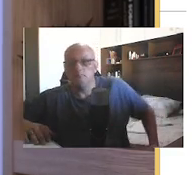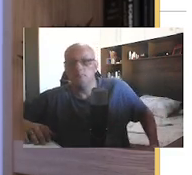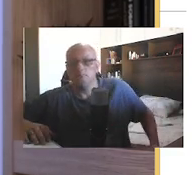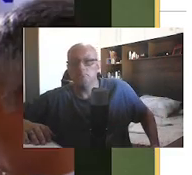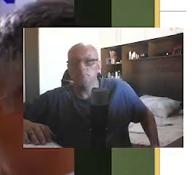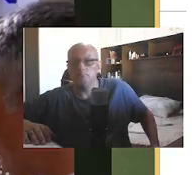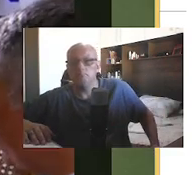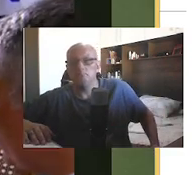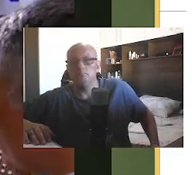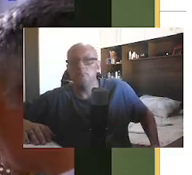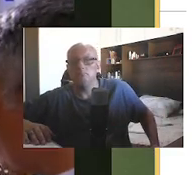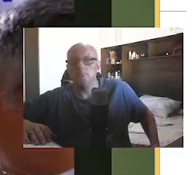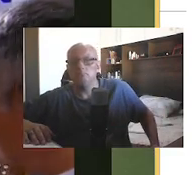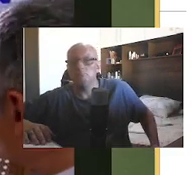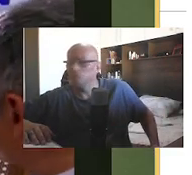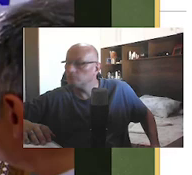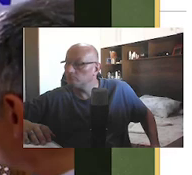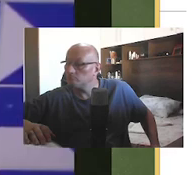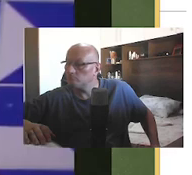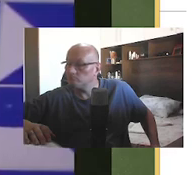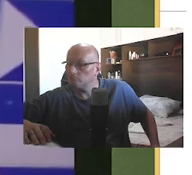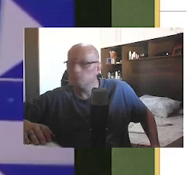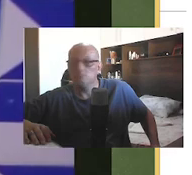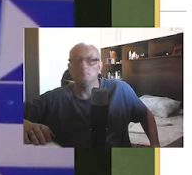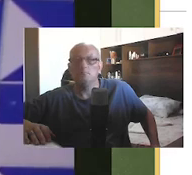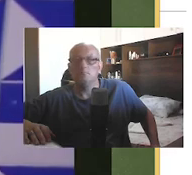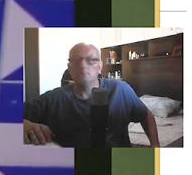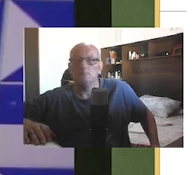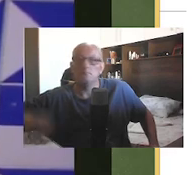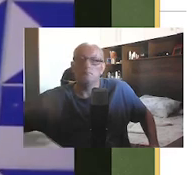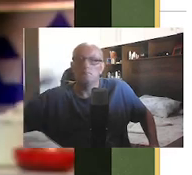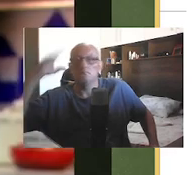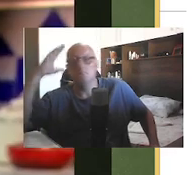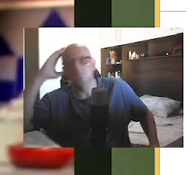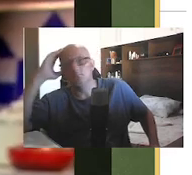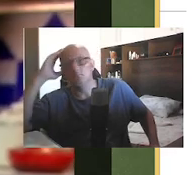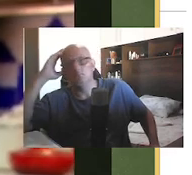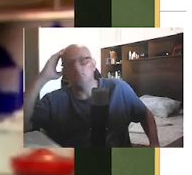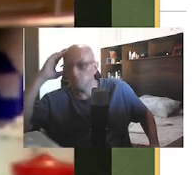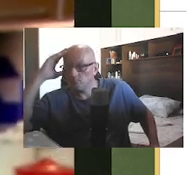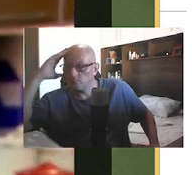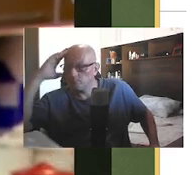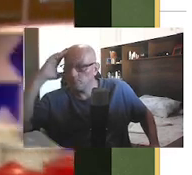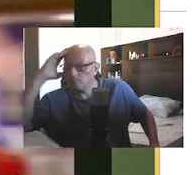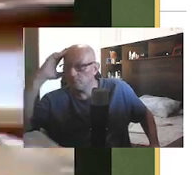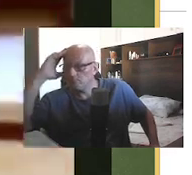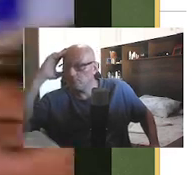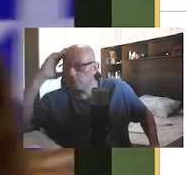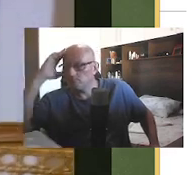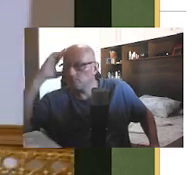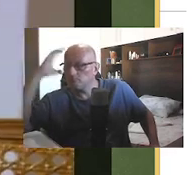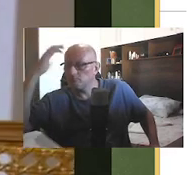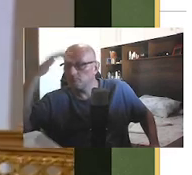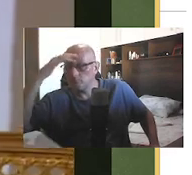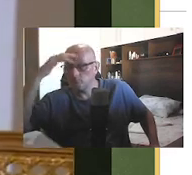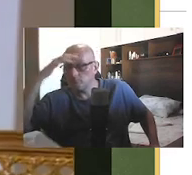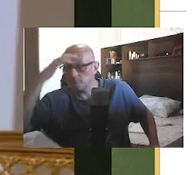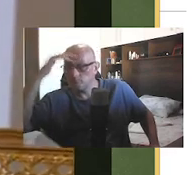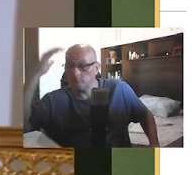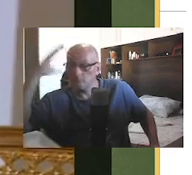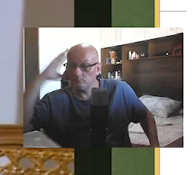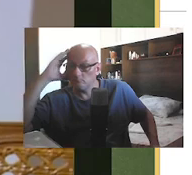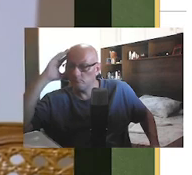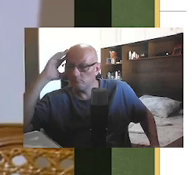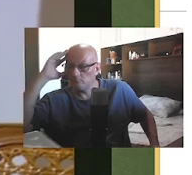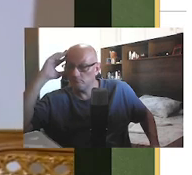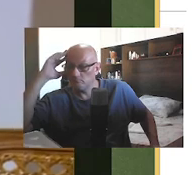linkings used. Hoje, no colégio, tava o maior tititi entre as meninas. É? Por quê? Estavam todas querendo saber pra quem o